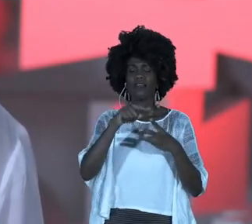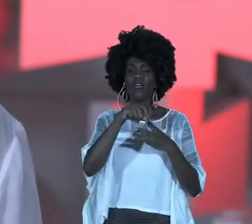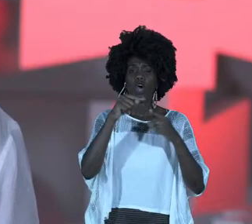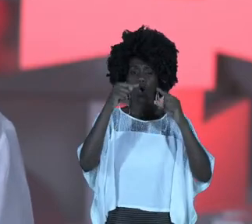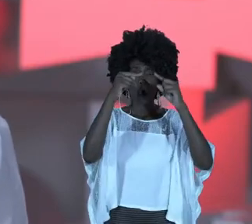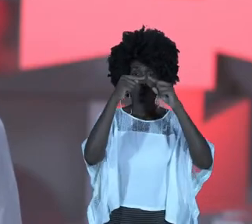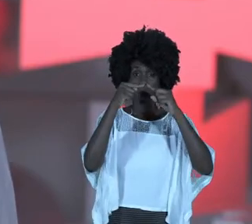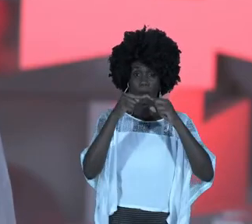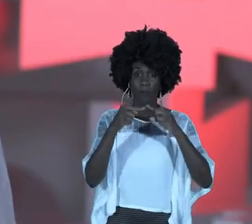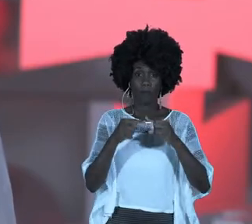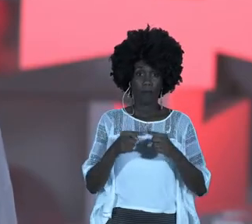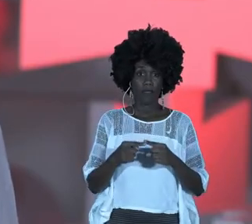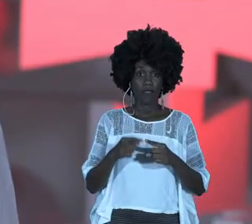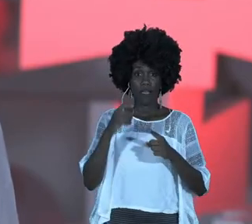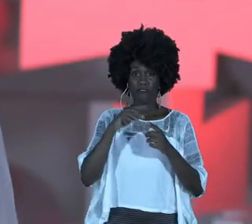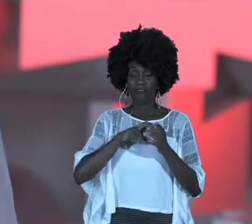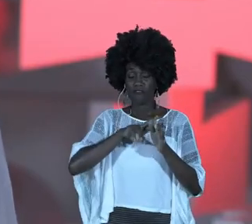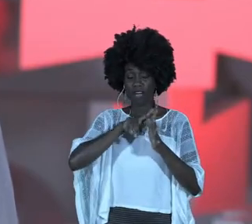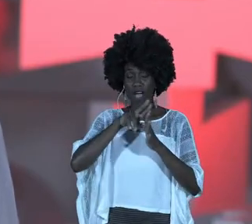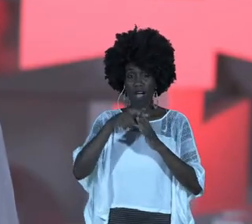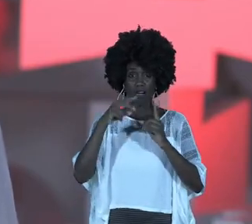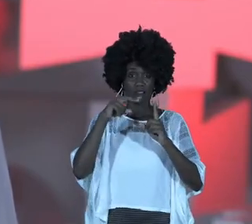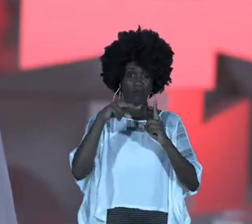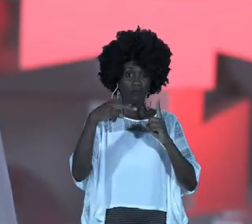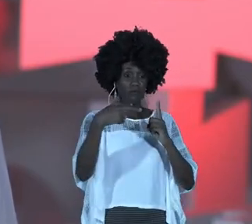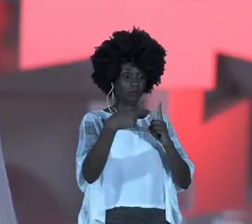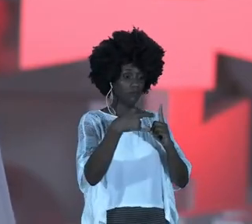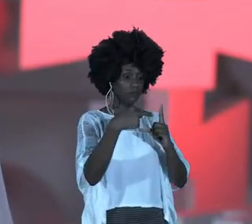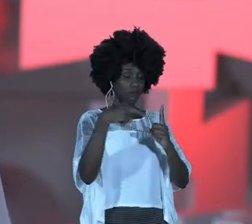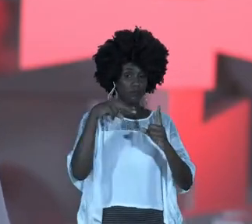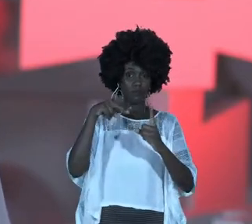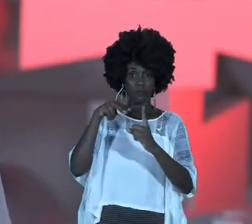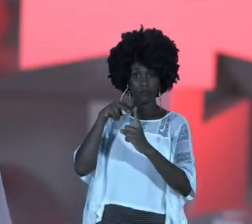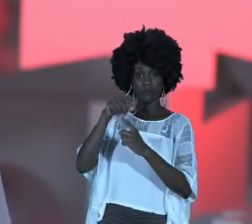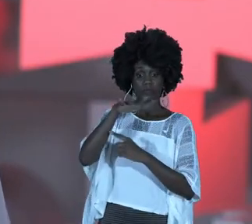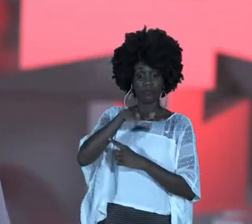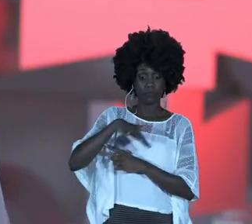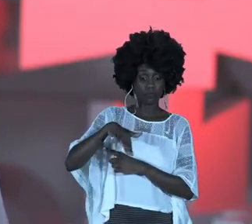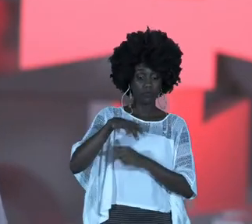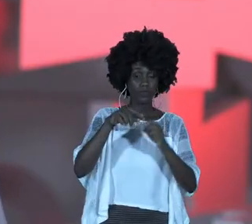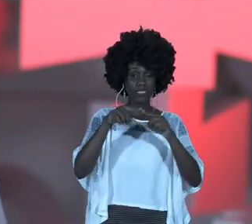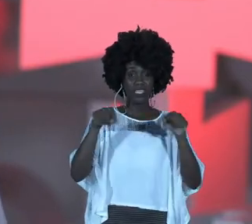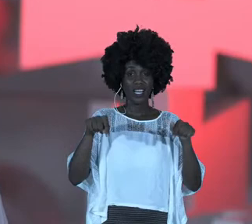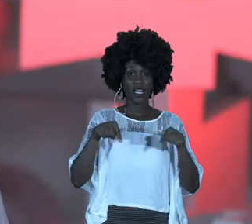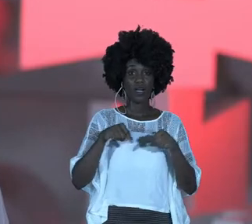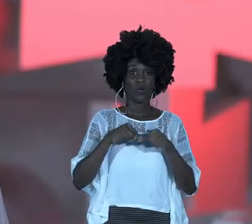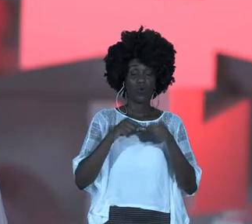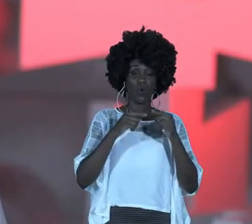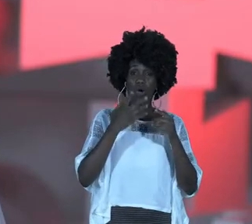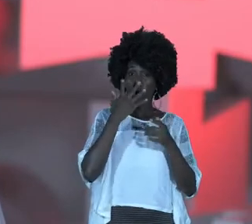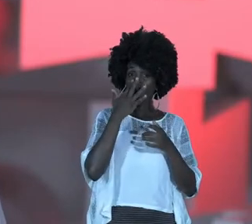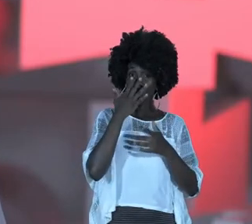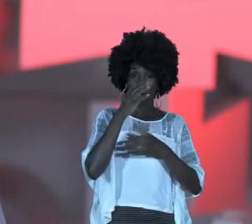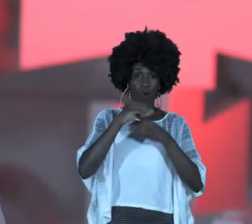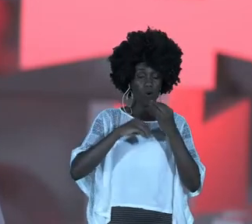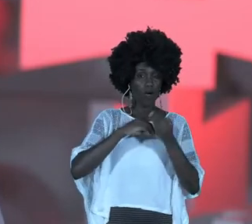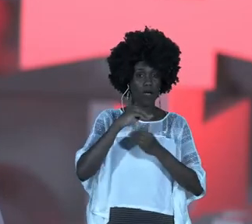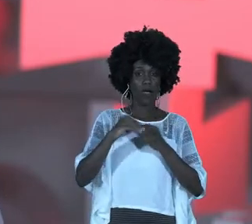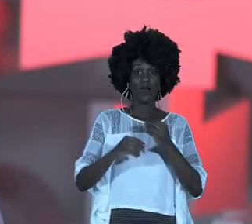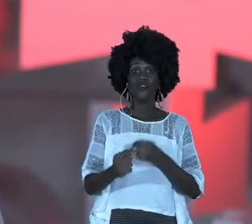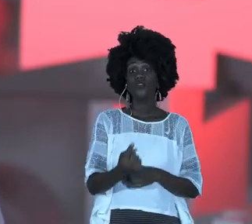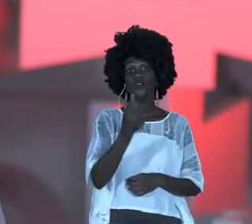combinam várias perspectivas, ângulos, contrastes entre si, de um mesmo